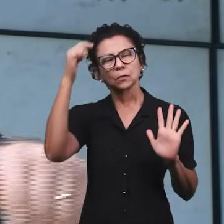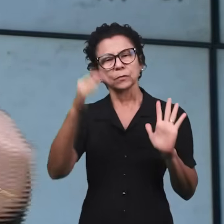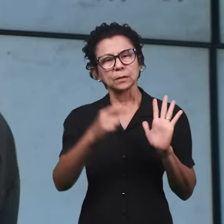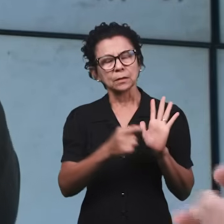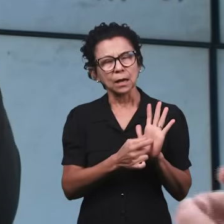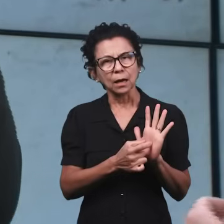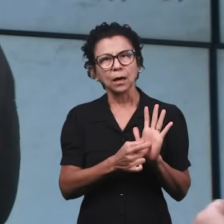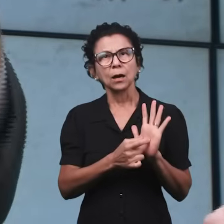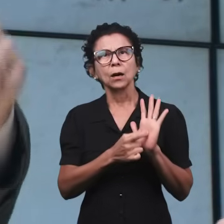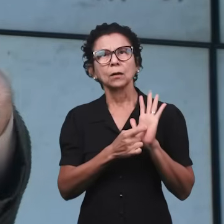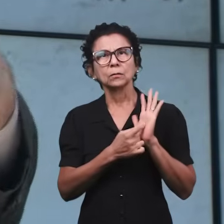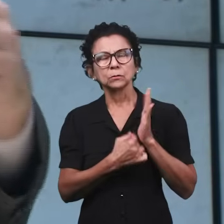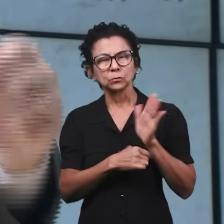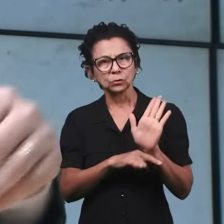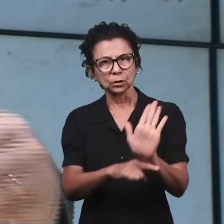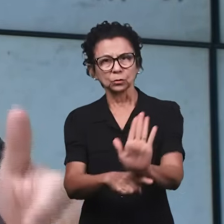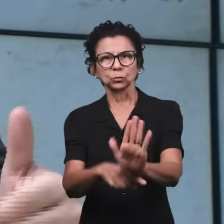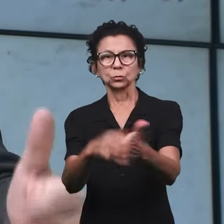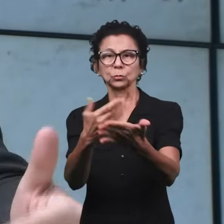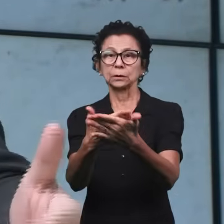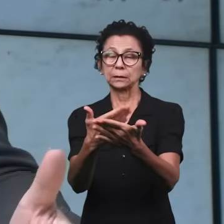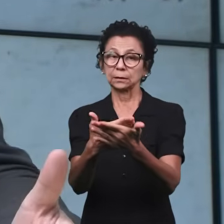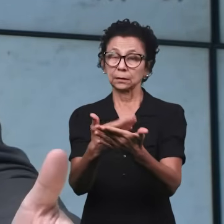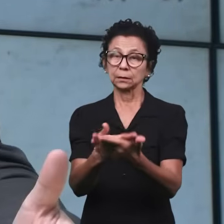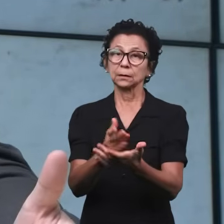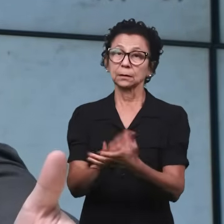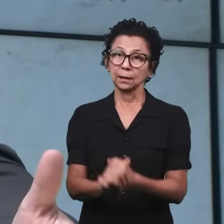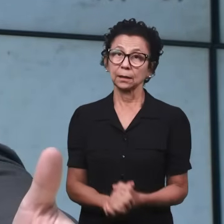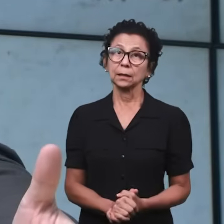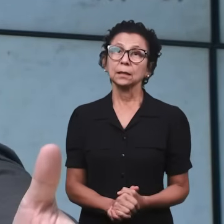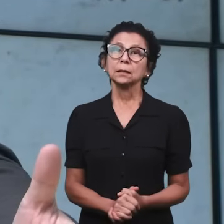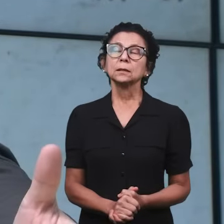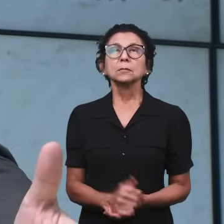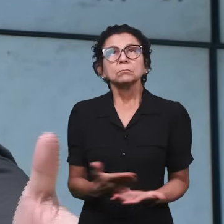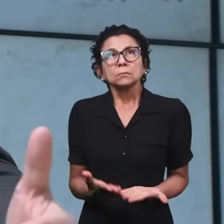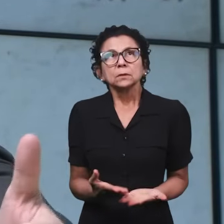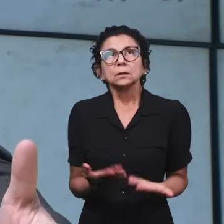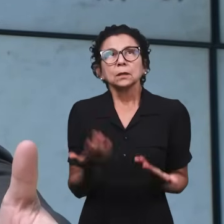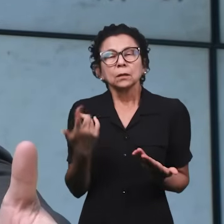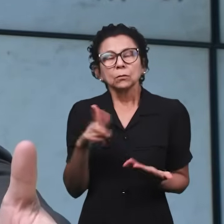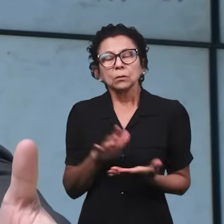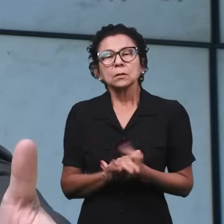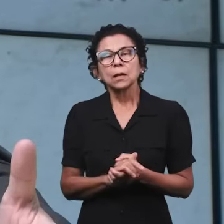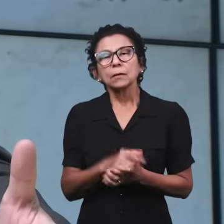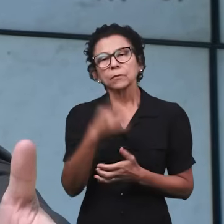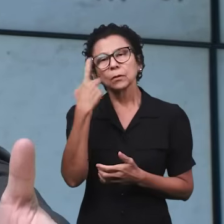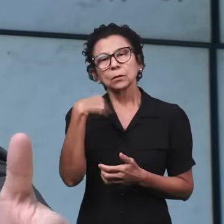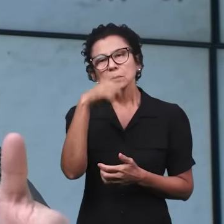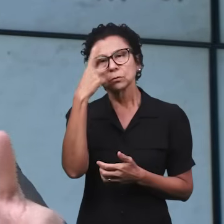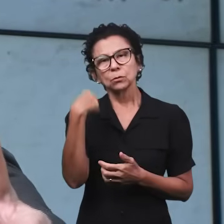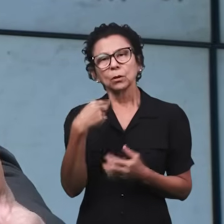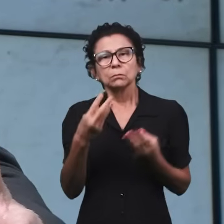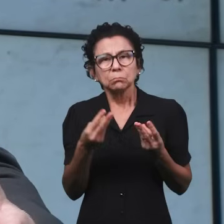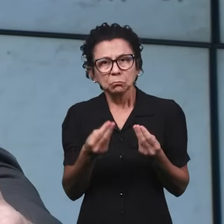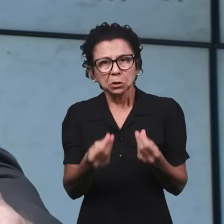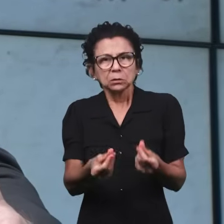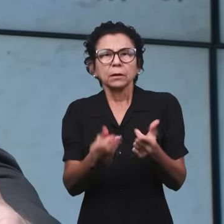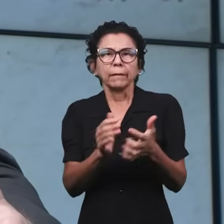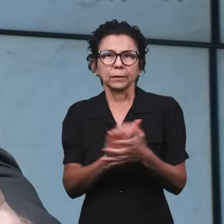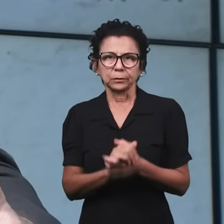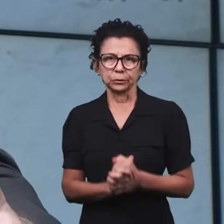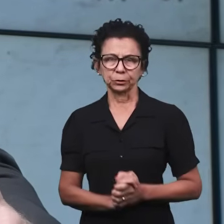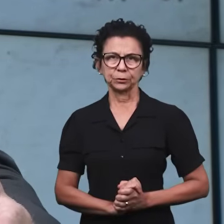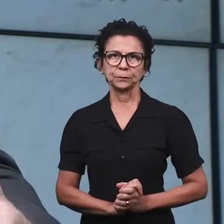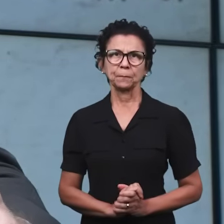estudar, você consegue passar boas horas de qualidade diante de uma tela.